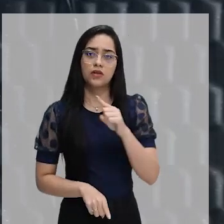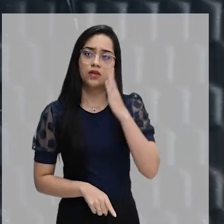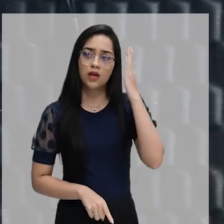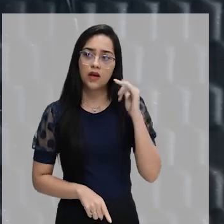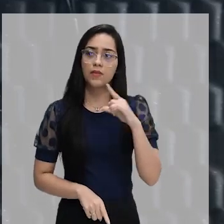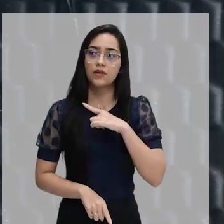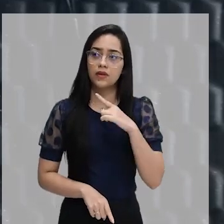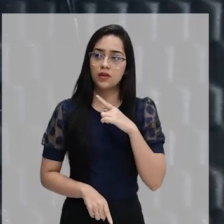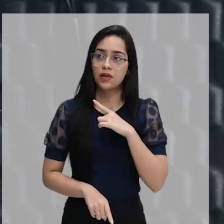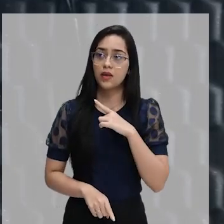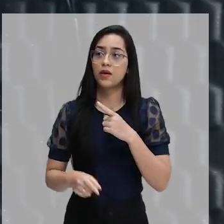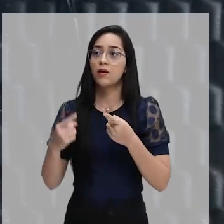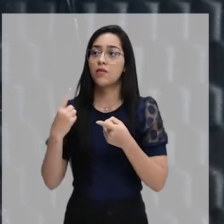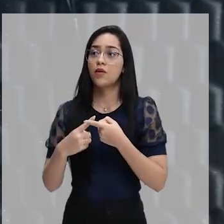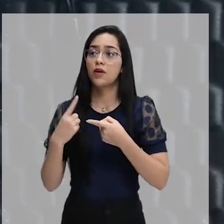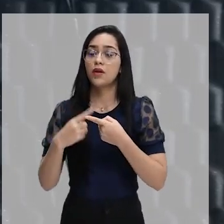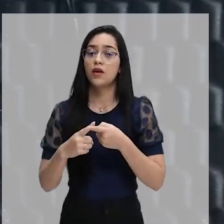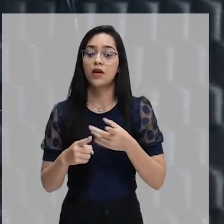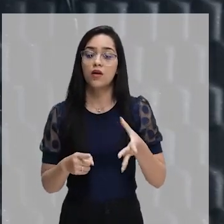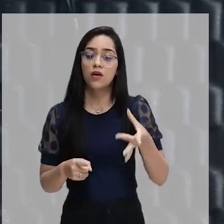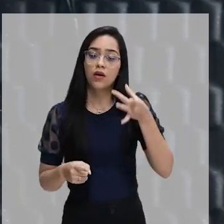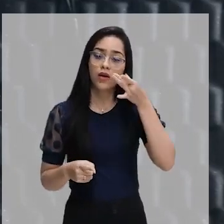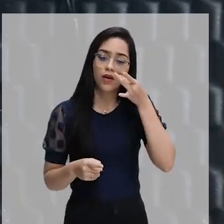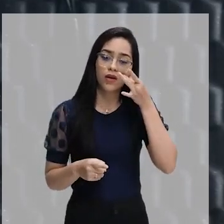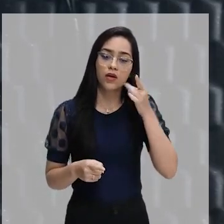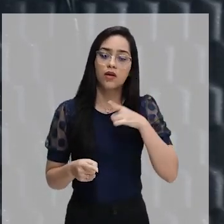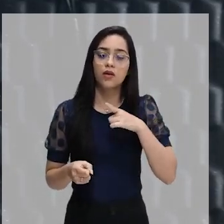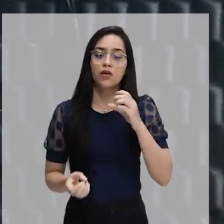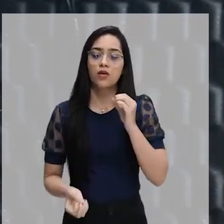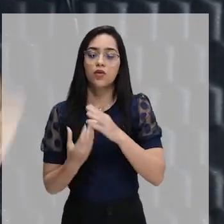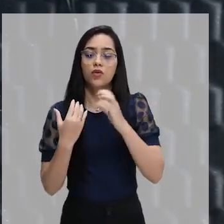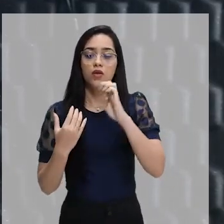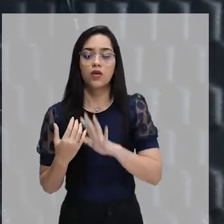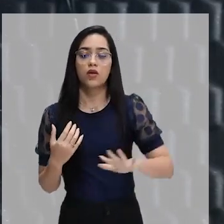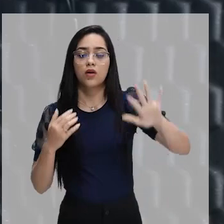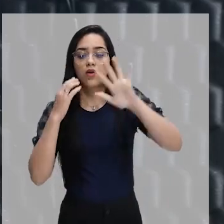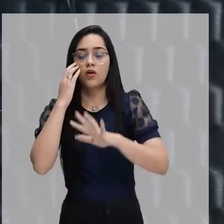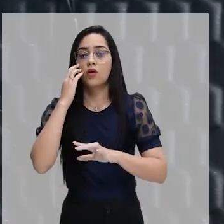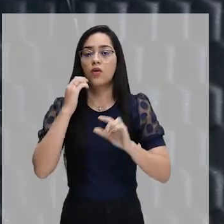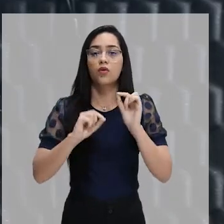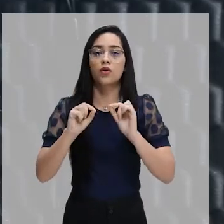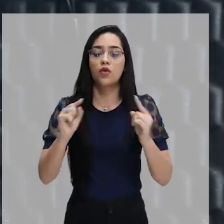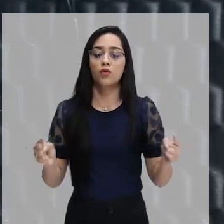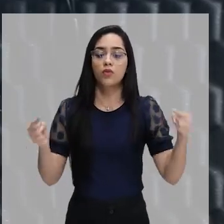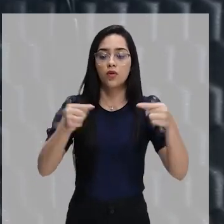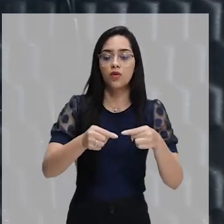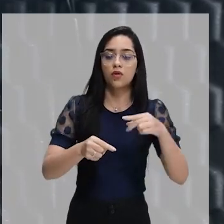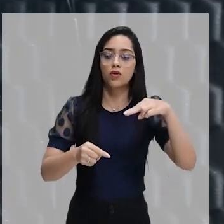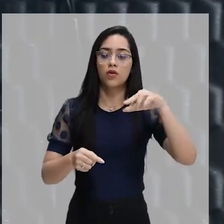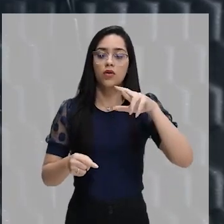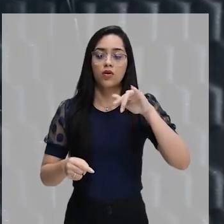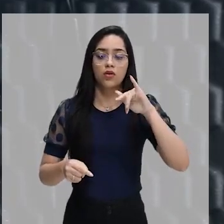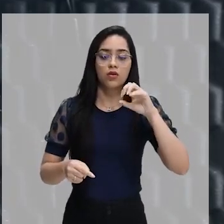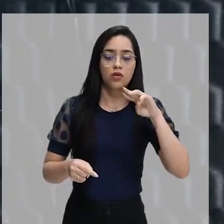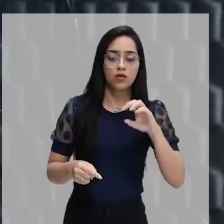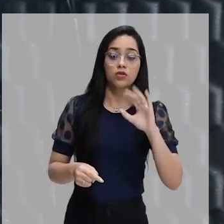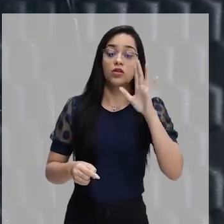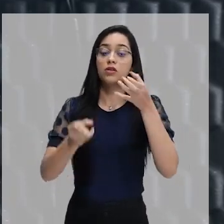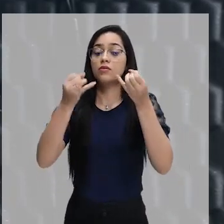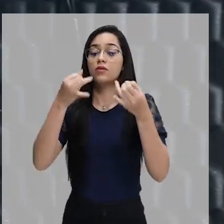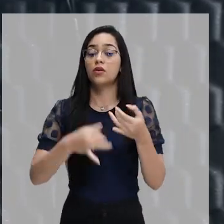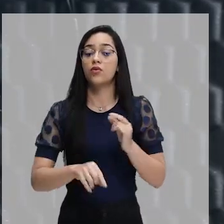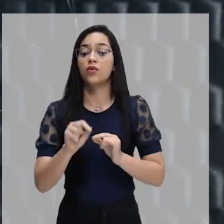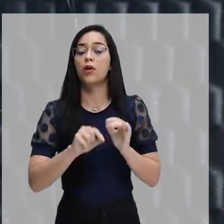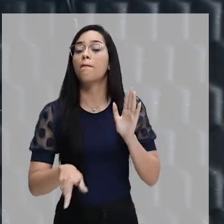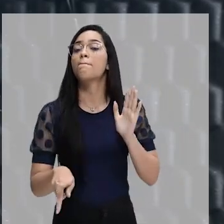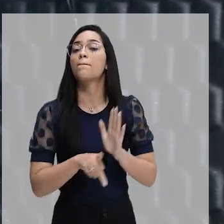de baixo para cima, porque o realismo surgiu na Europa como reação ao naturalismo. Acabei de dizer, o